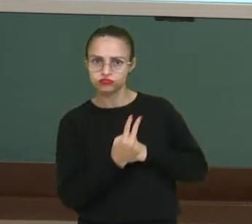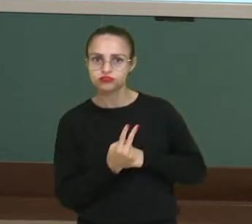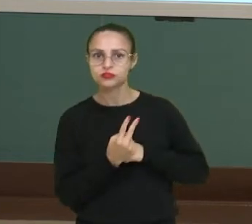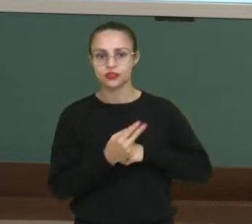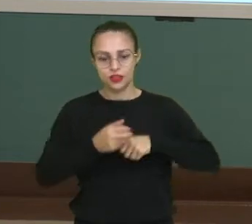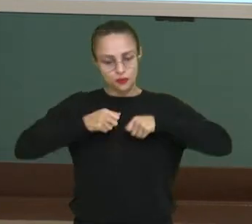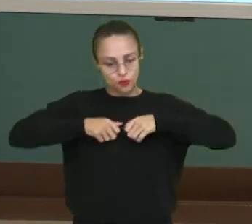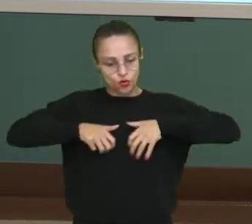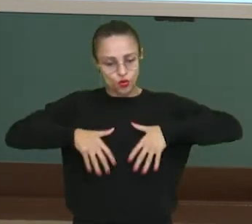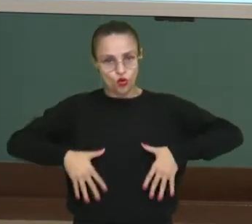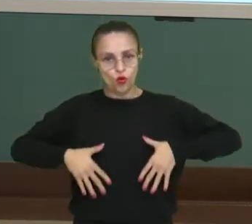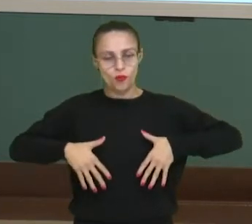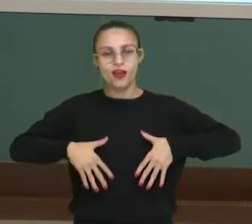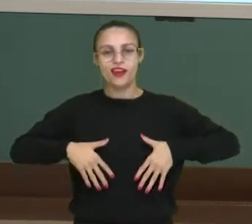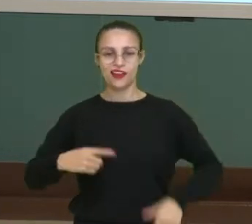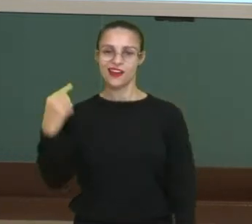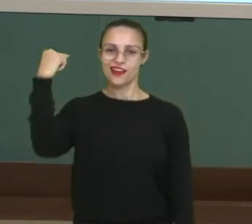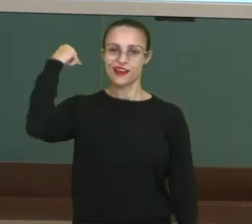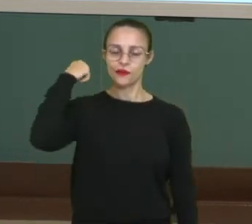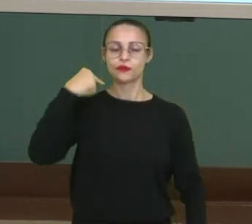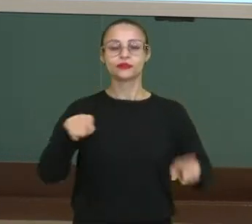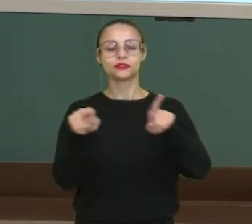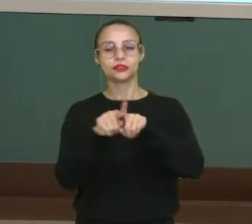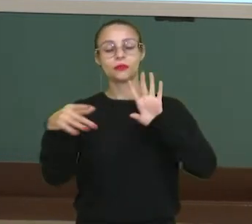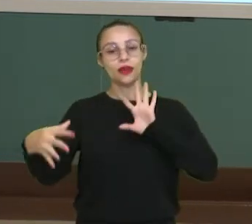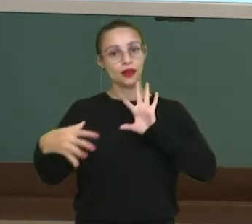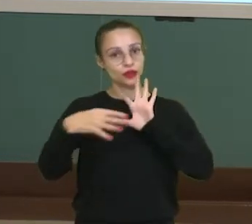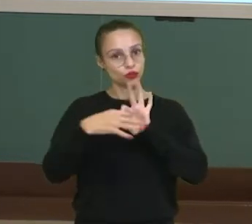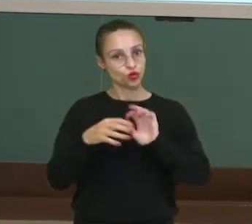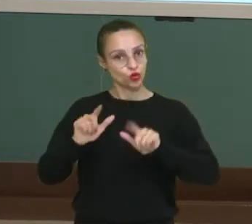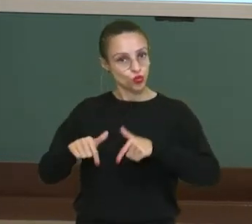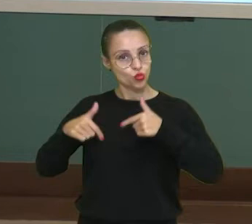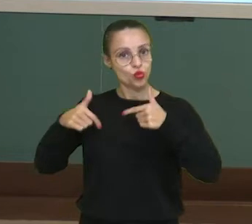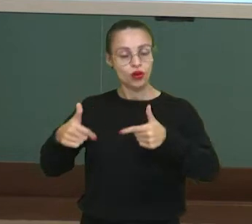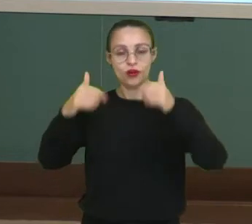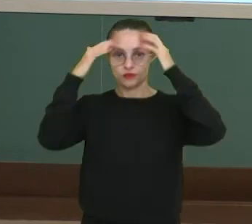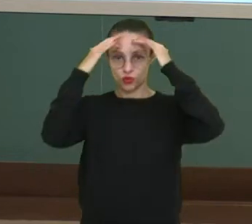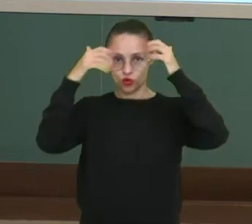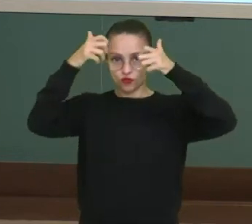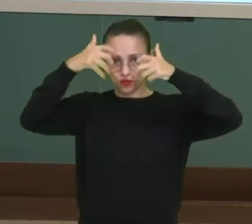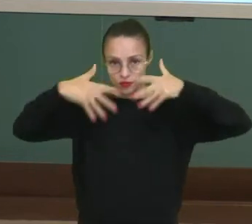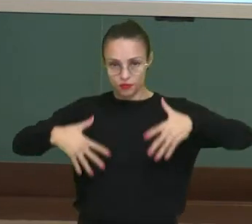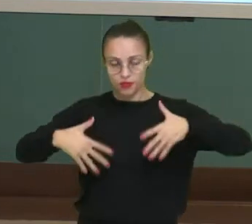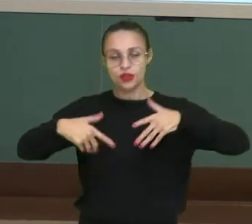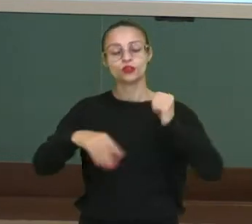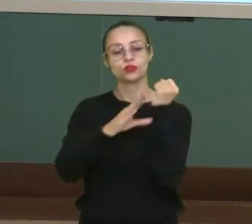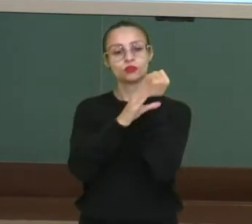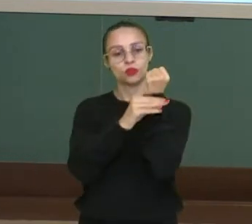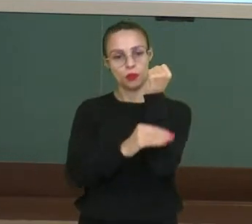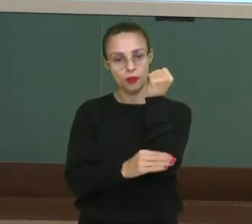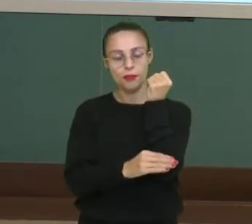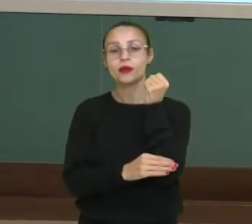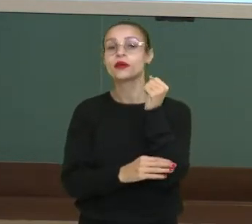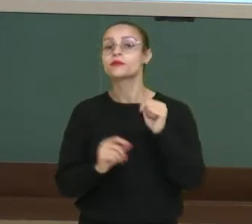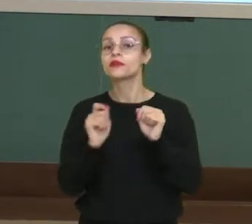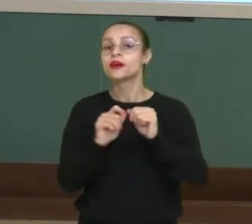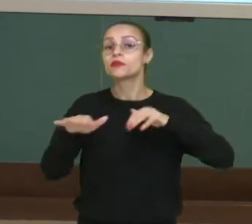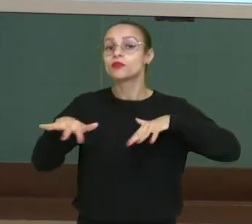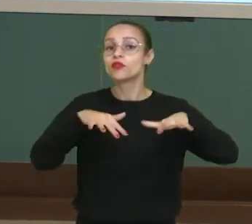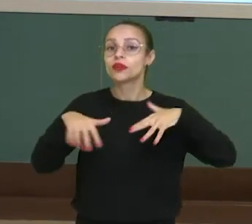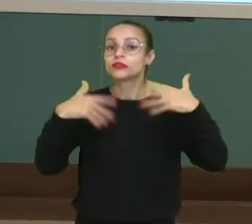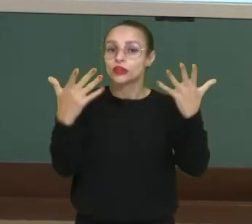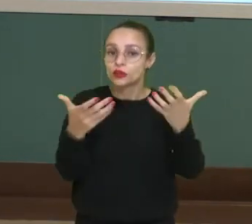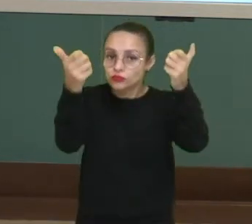E atua em conjunto com o sistema muscular e nervoso para o movimento. Então, toda vez que nós falarmos